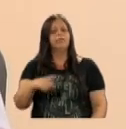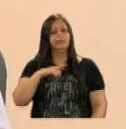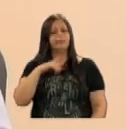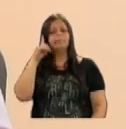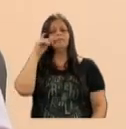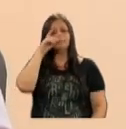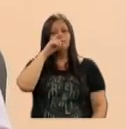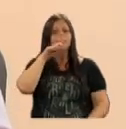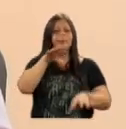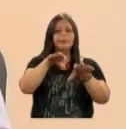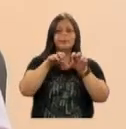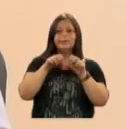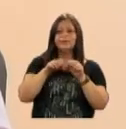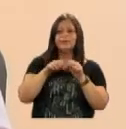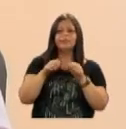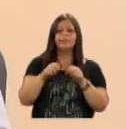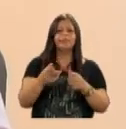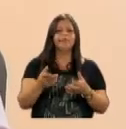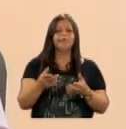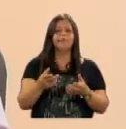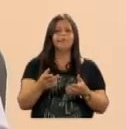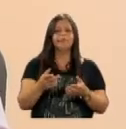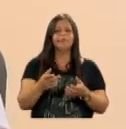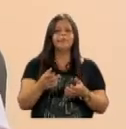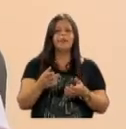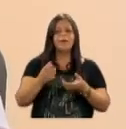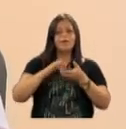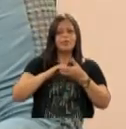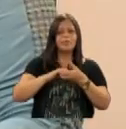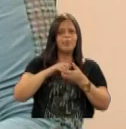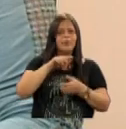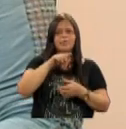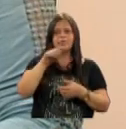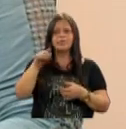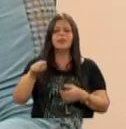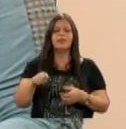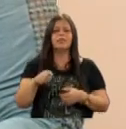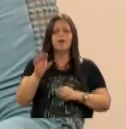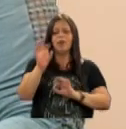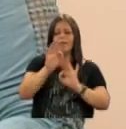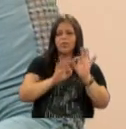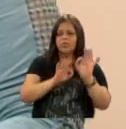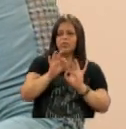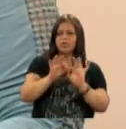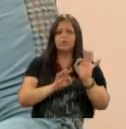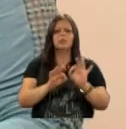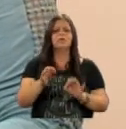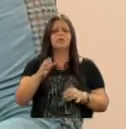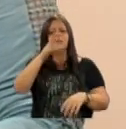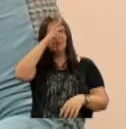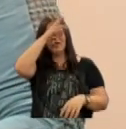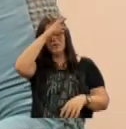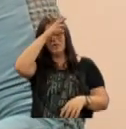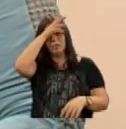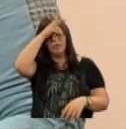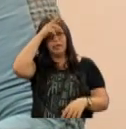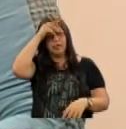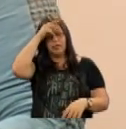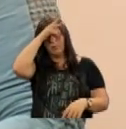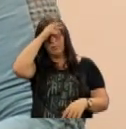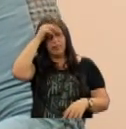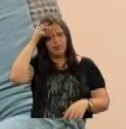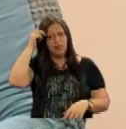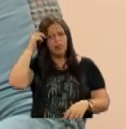colocas então nós temos essa dificuldade é de buscar os recursos são os nossos parceiros nessa através de projetos são as nossas